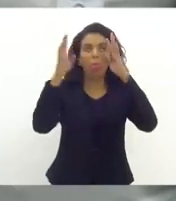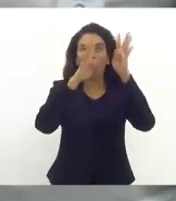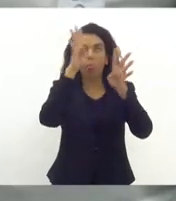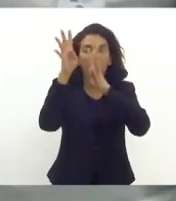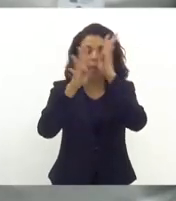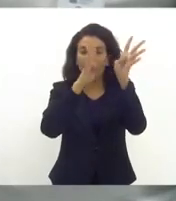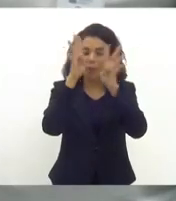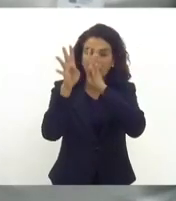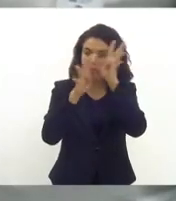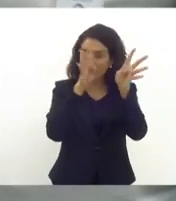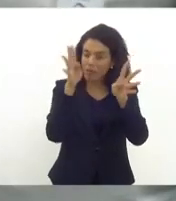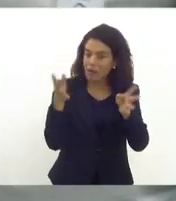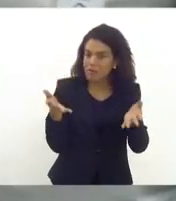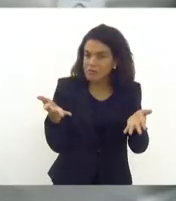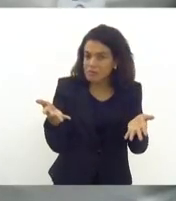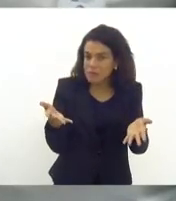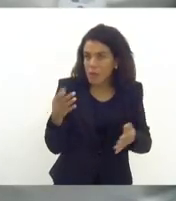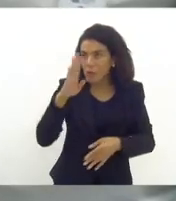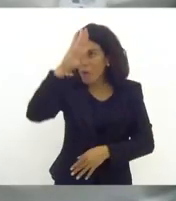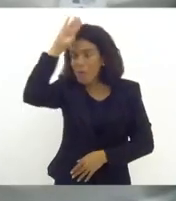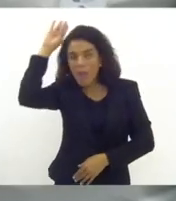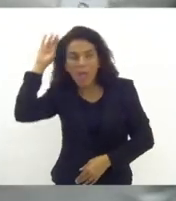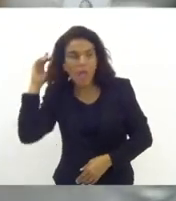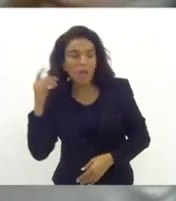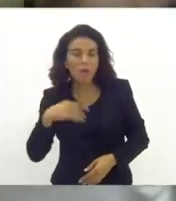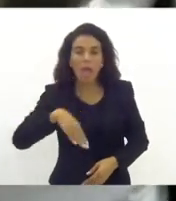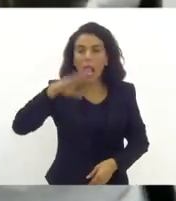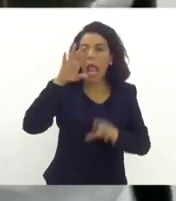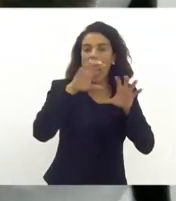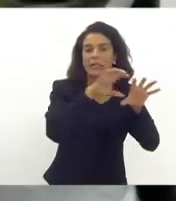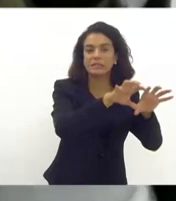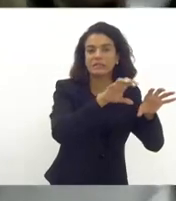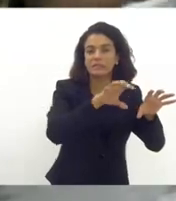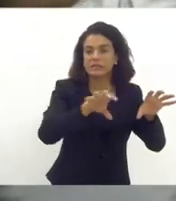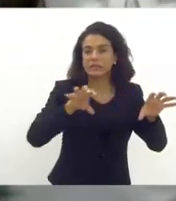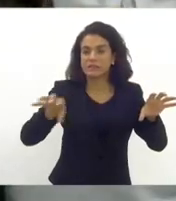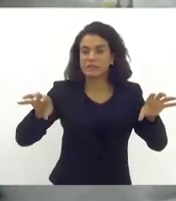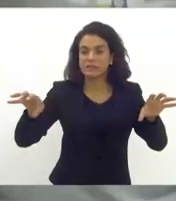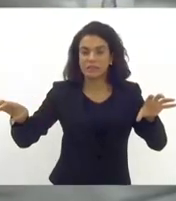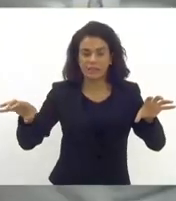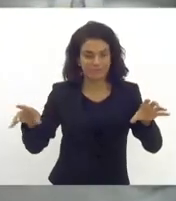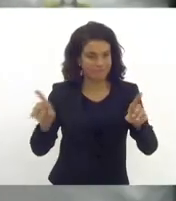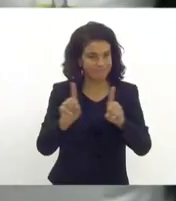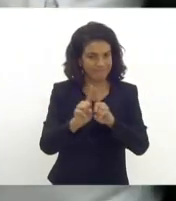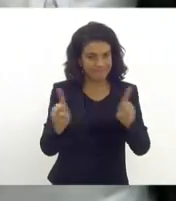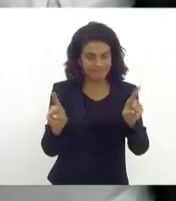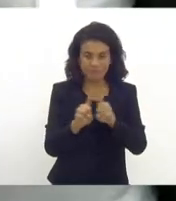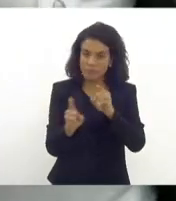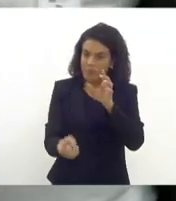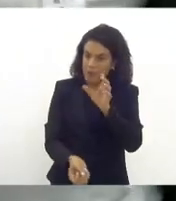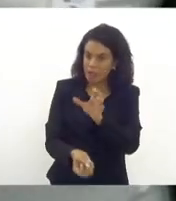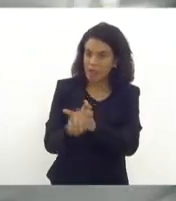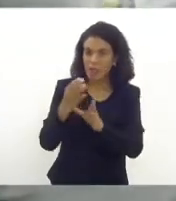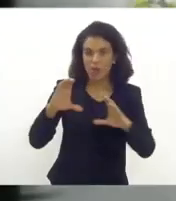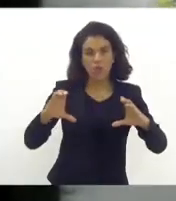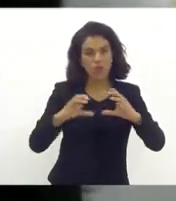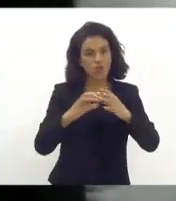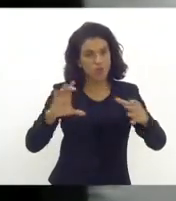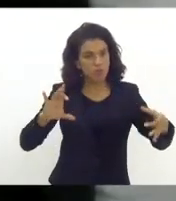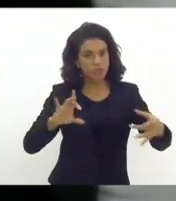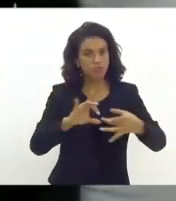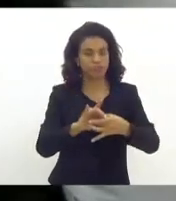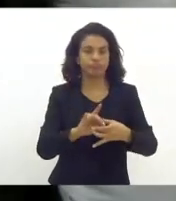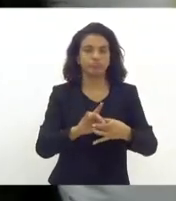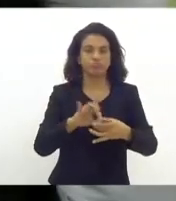sai da cabeça do cara do bombeiro do comandante é assim é assim não fazer uma frente eu acho que é essa